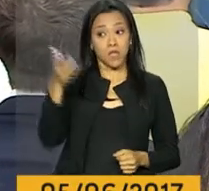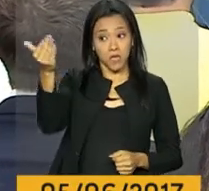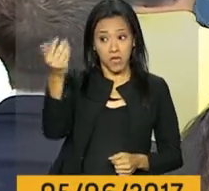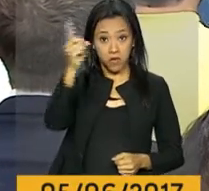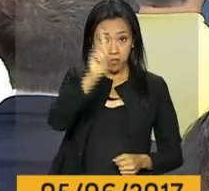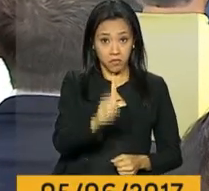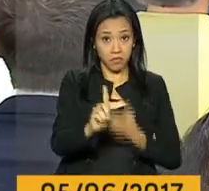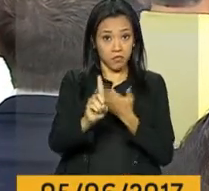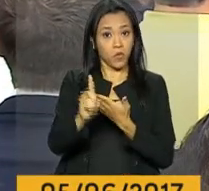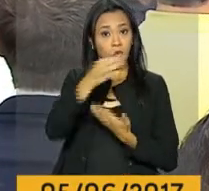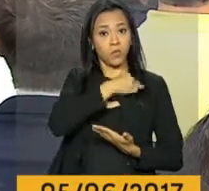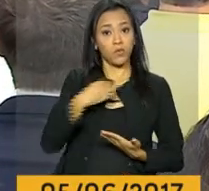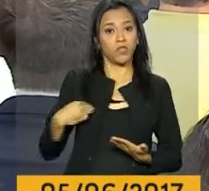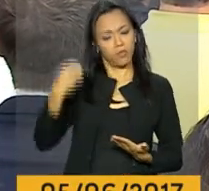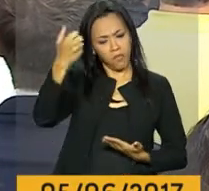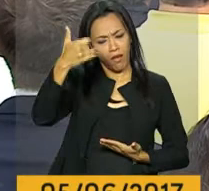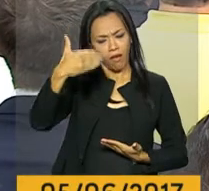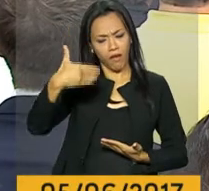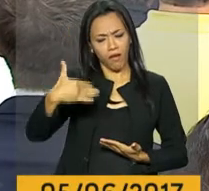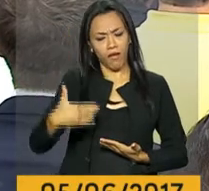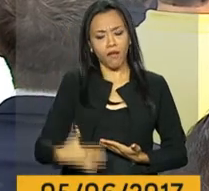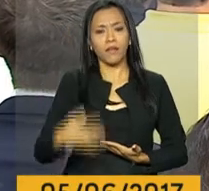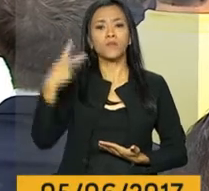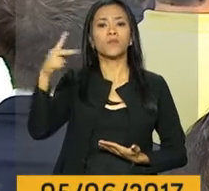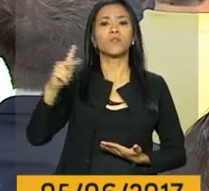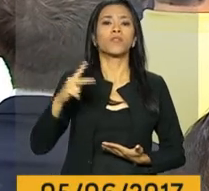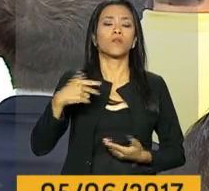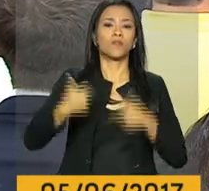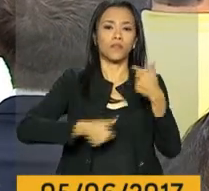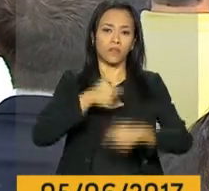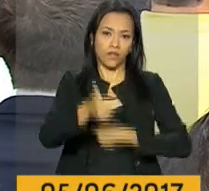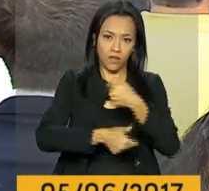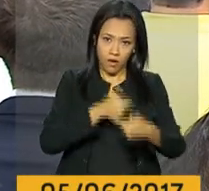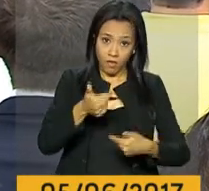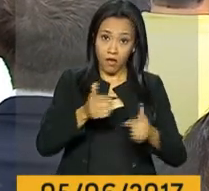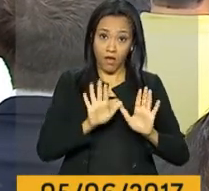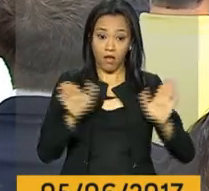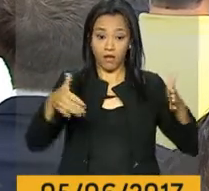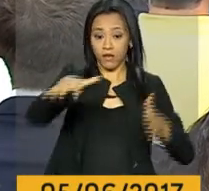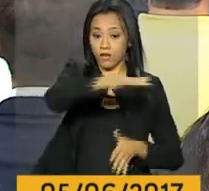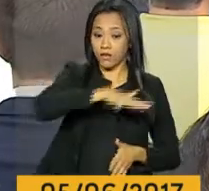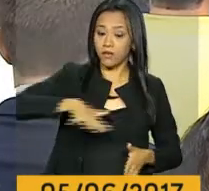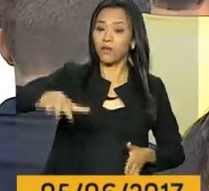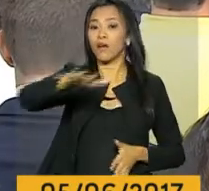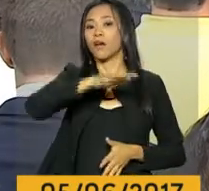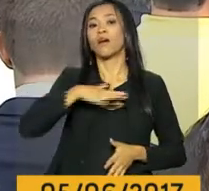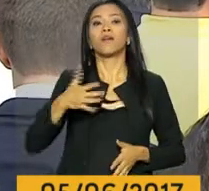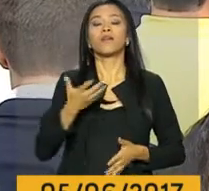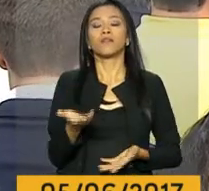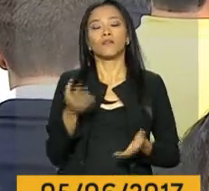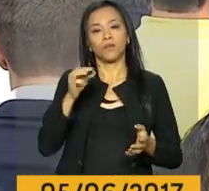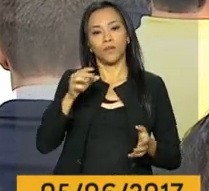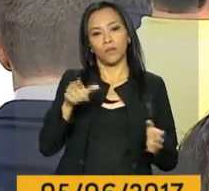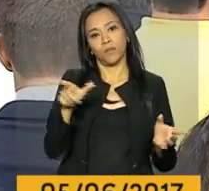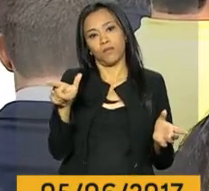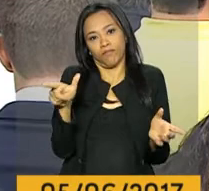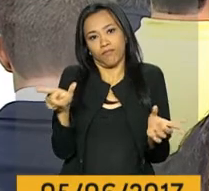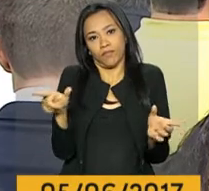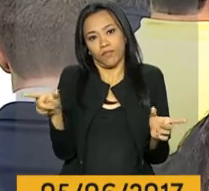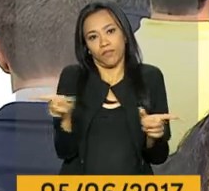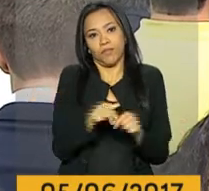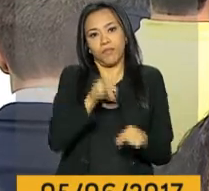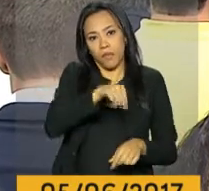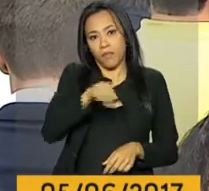a propósito eu acho que este relatório esclarecedor do mato e